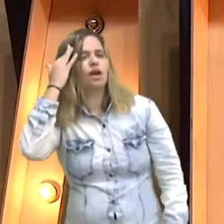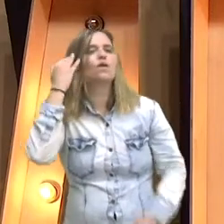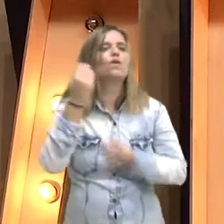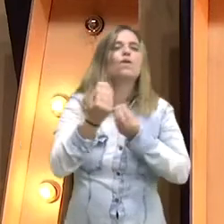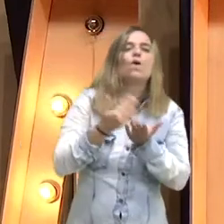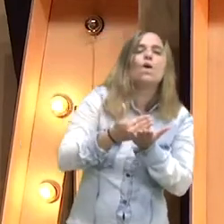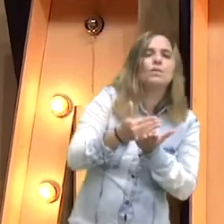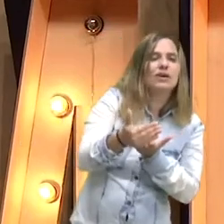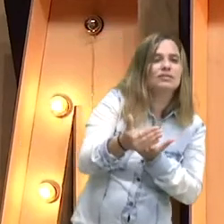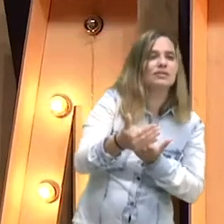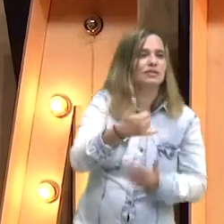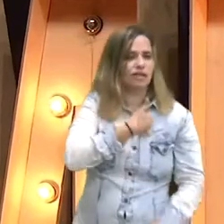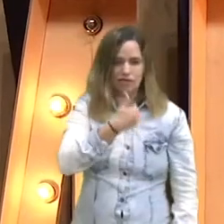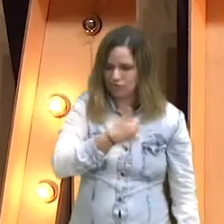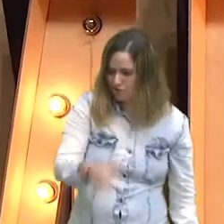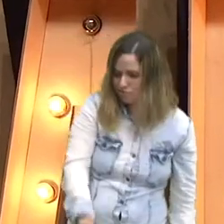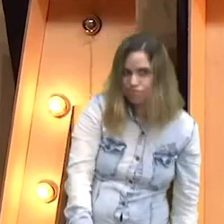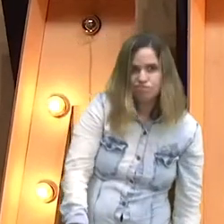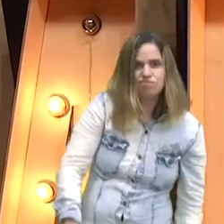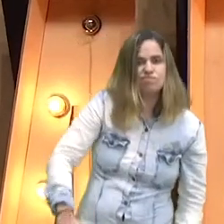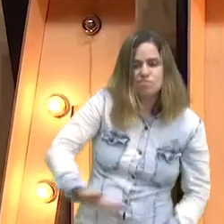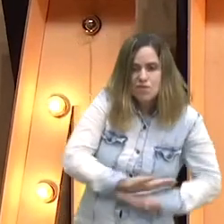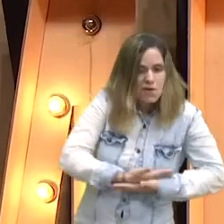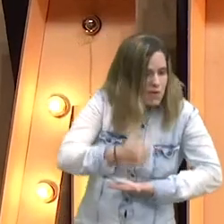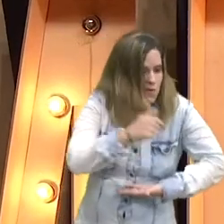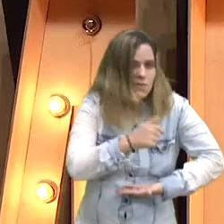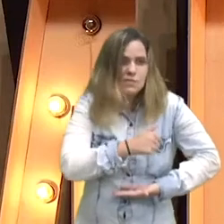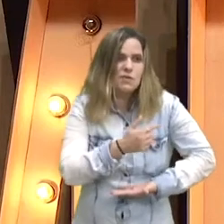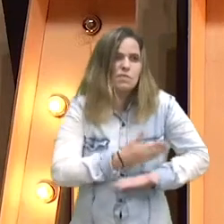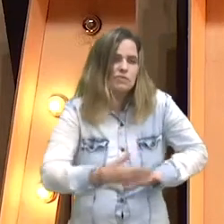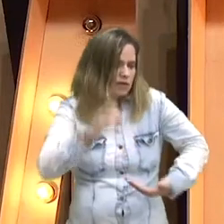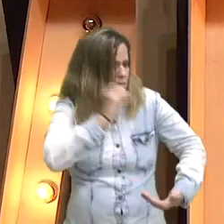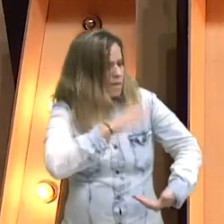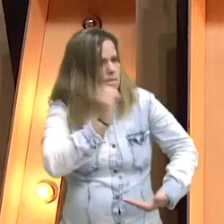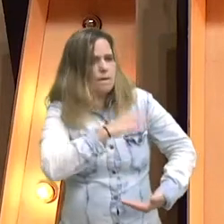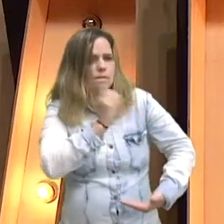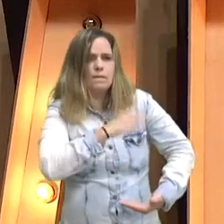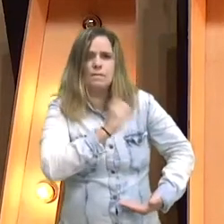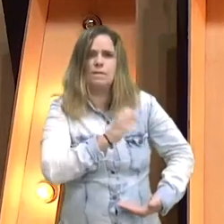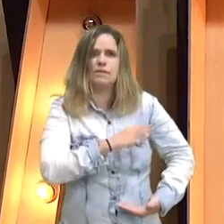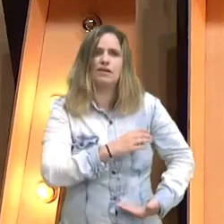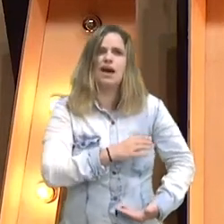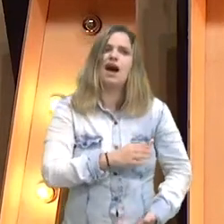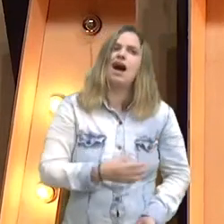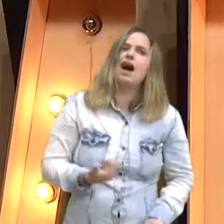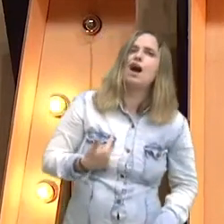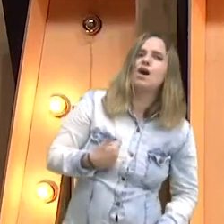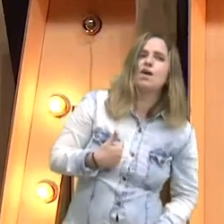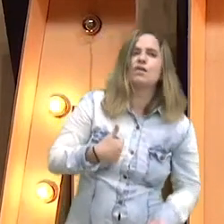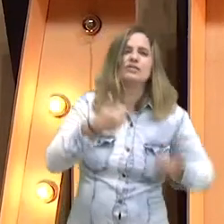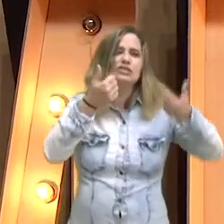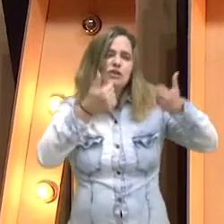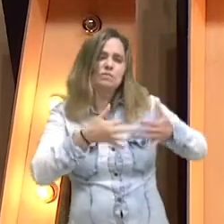vou nem falar nesse assunto não, porque senão ele fala na escola e vão chamar ele de homofóbico, vão chamar ele de homo isso, vão chamar ele de machista, vão chamar ele de misógino,